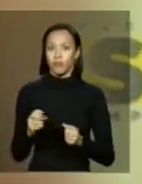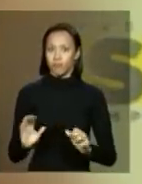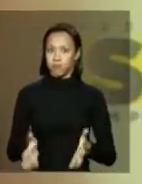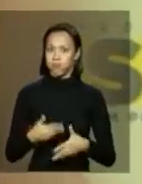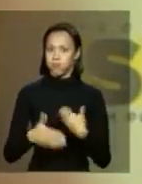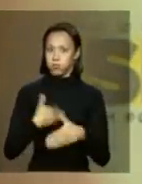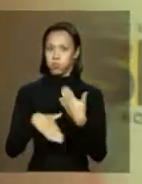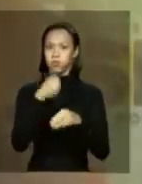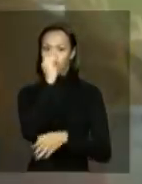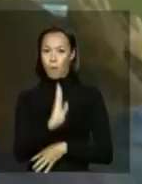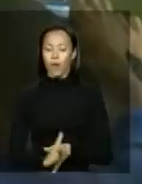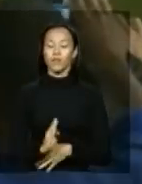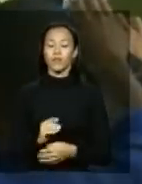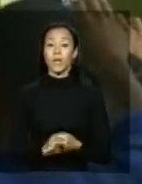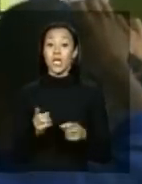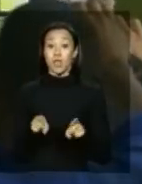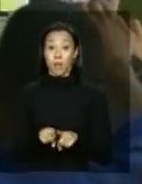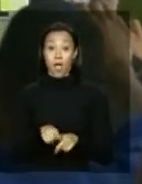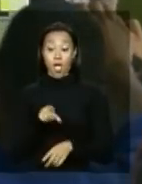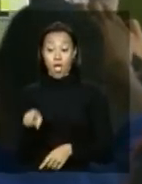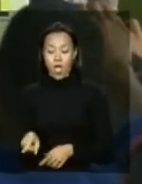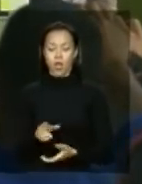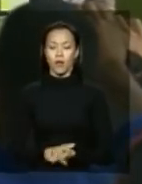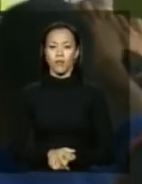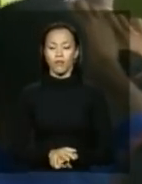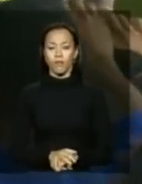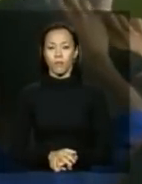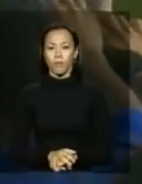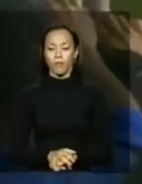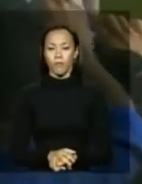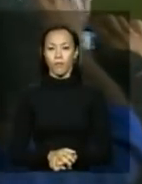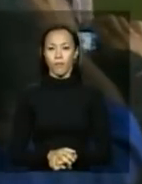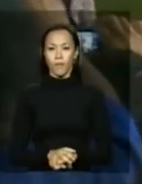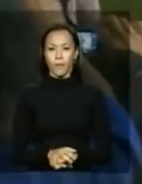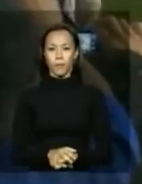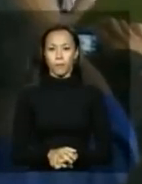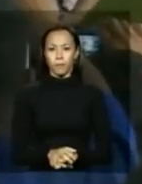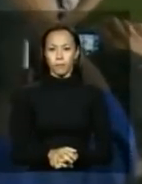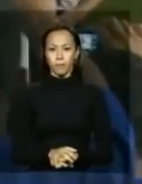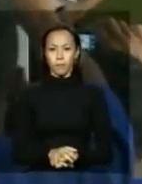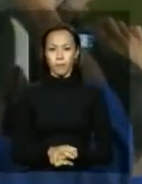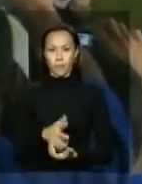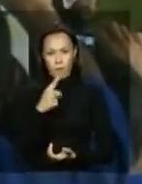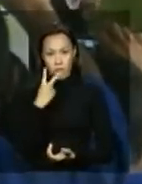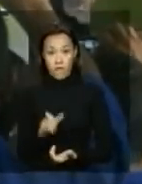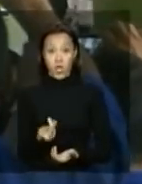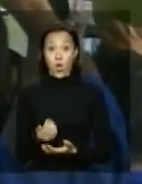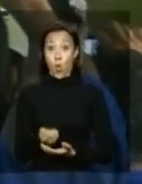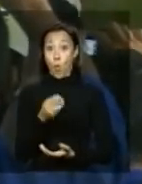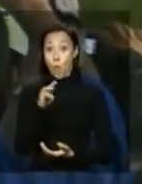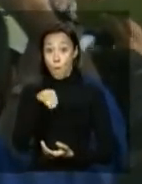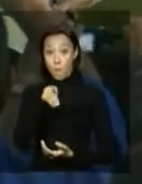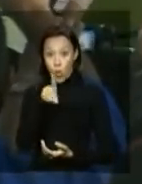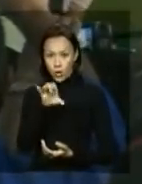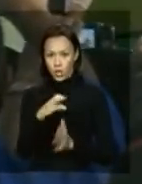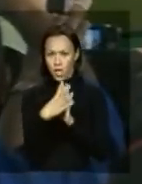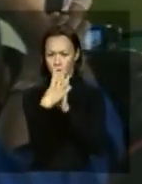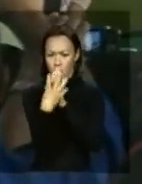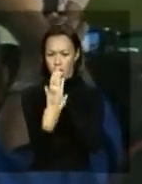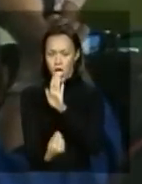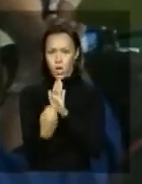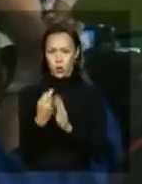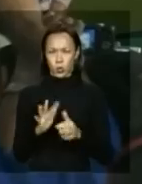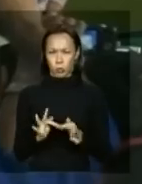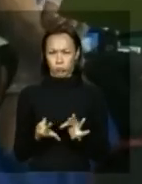Brasil. E ele concebeu essa, vamos dizer assim, o modelo de engenharia